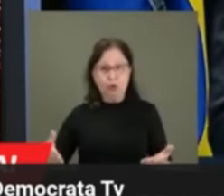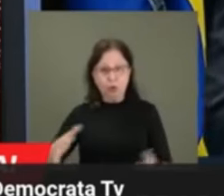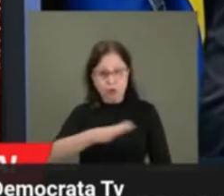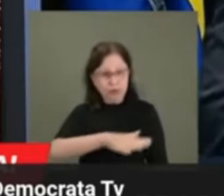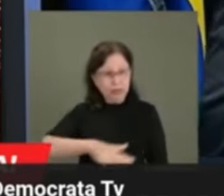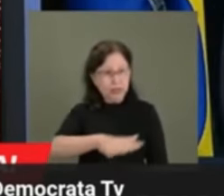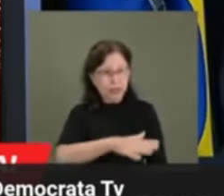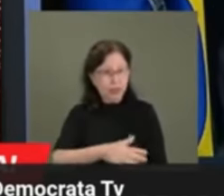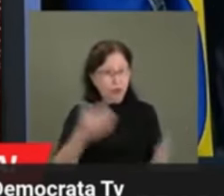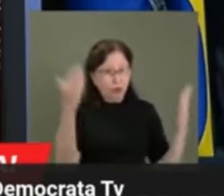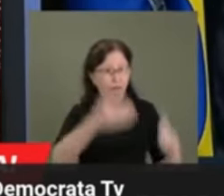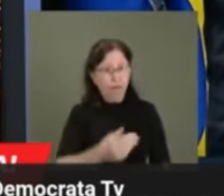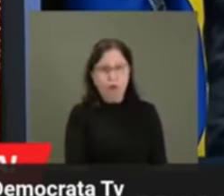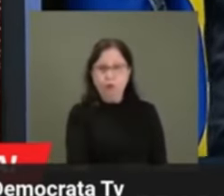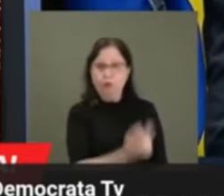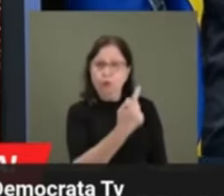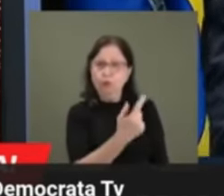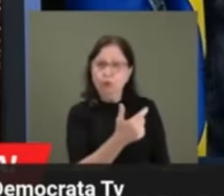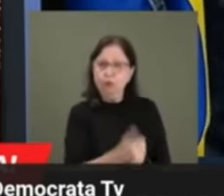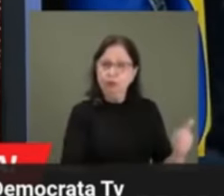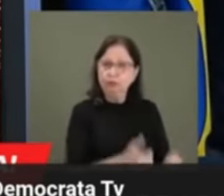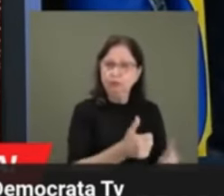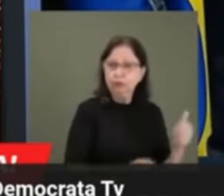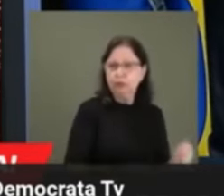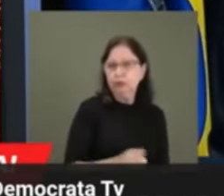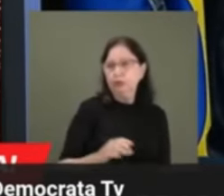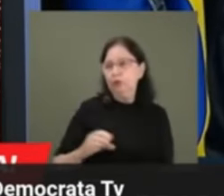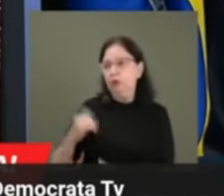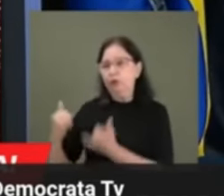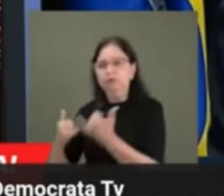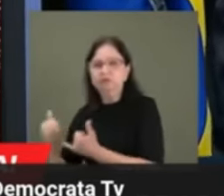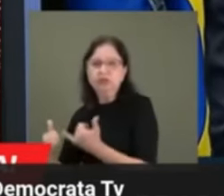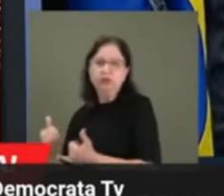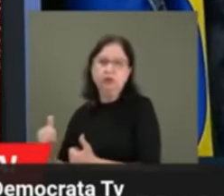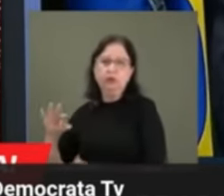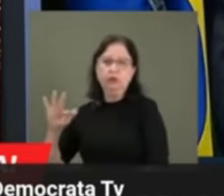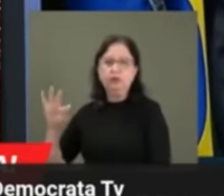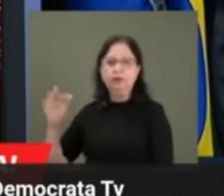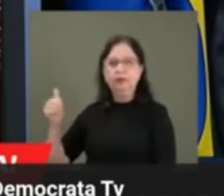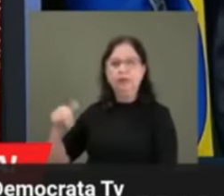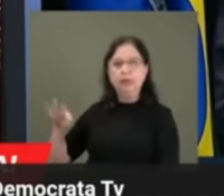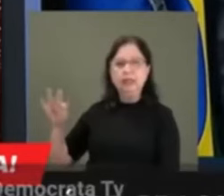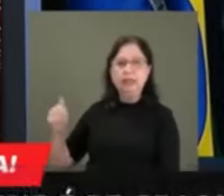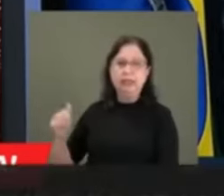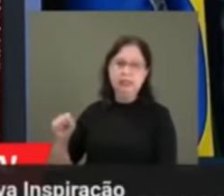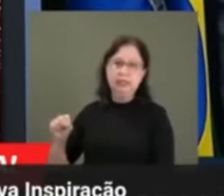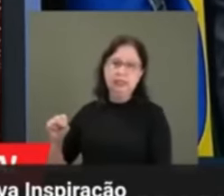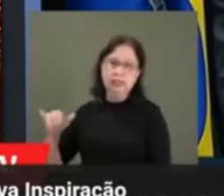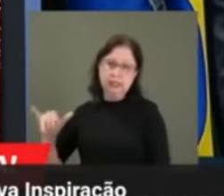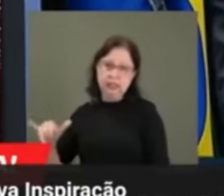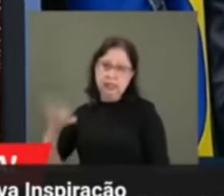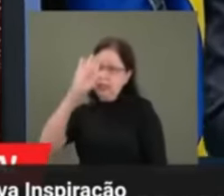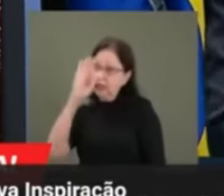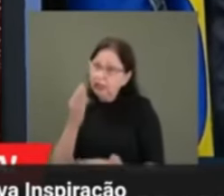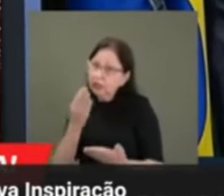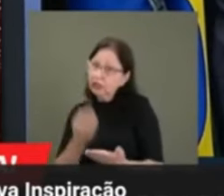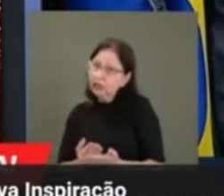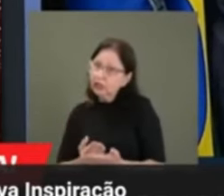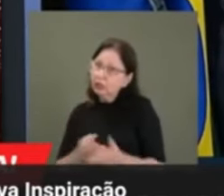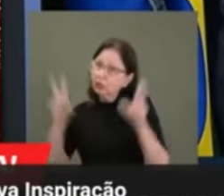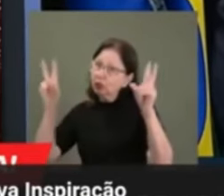eletrônicos ou mesmo dos esportes de fantasia é um tema da sociedade e por isso esse debate é tão importante eu queria